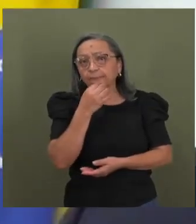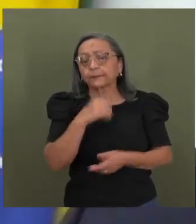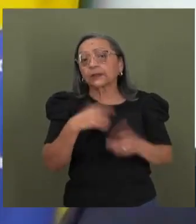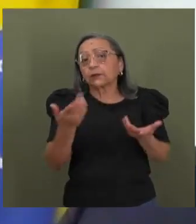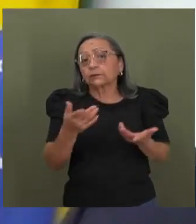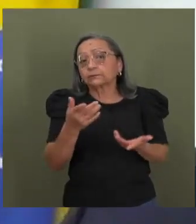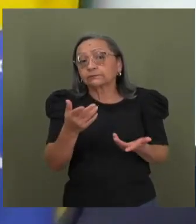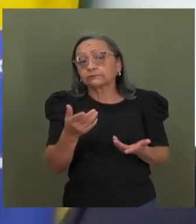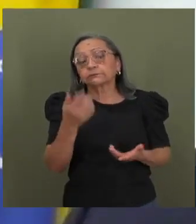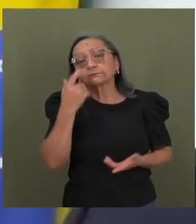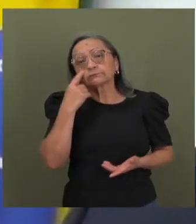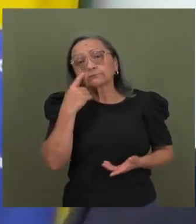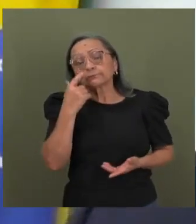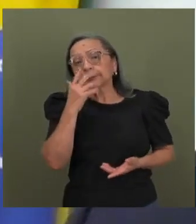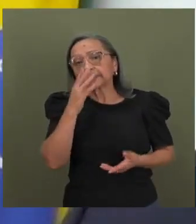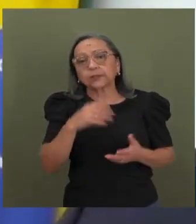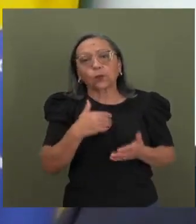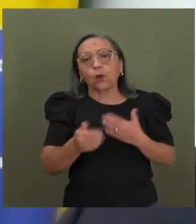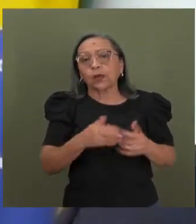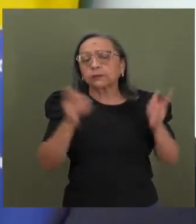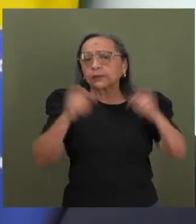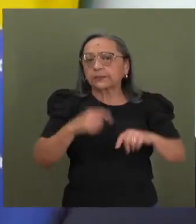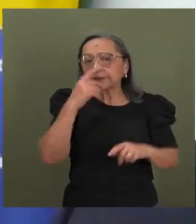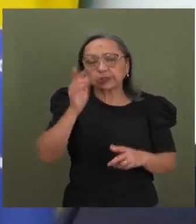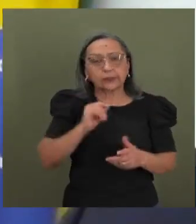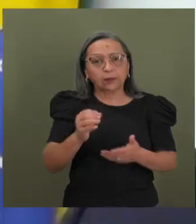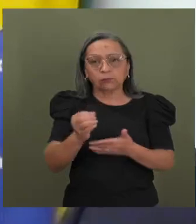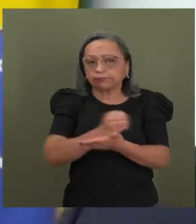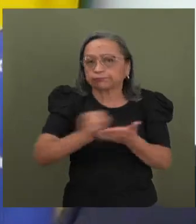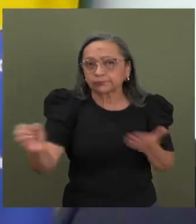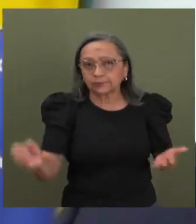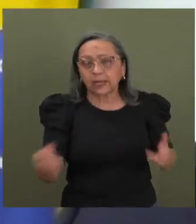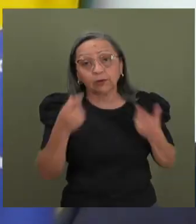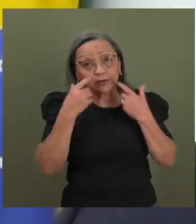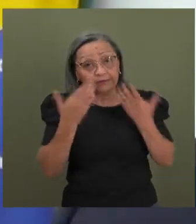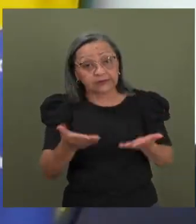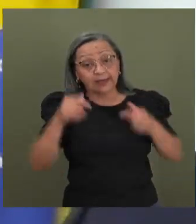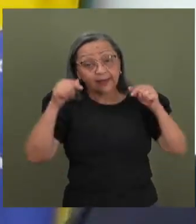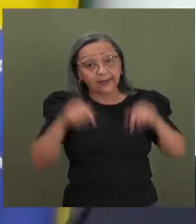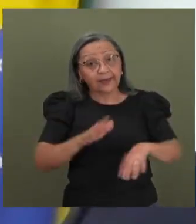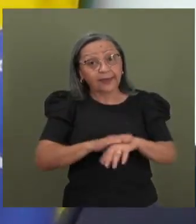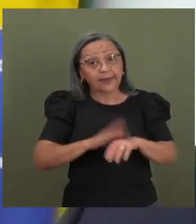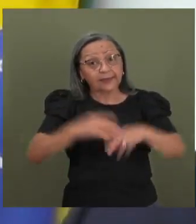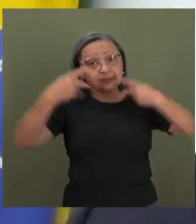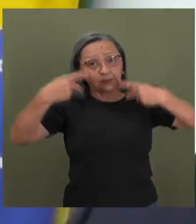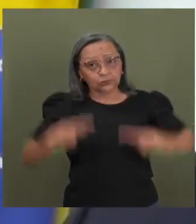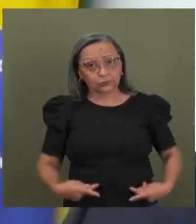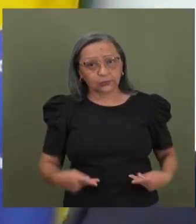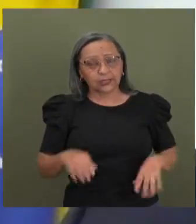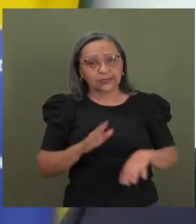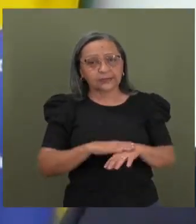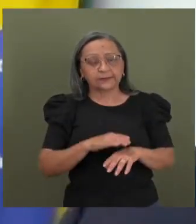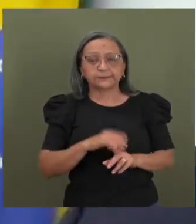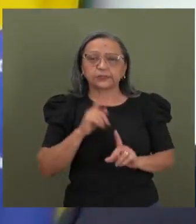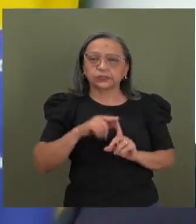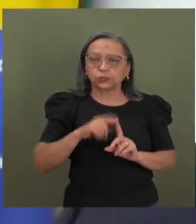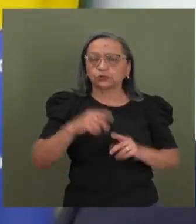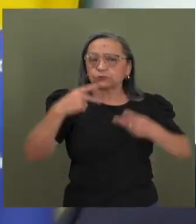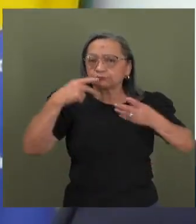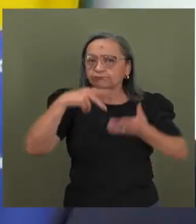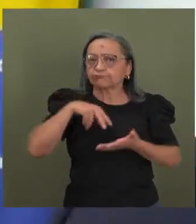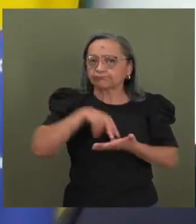jogando uma pá de cal em qualquer possibilidade. Agora, veja bem, essa atitude, essa fala, esse tipo de